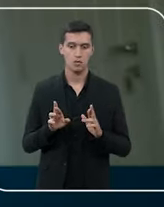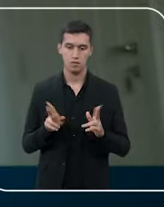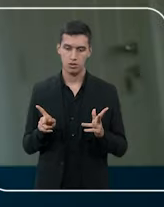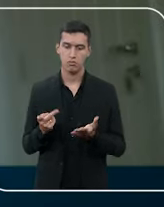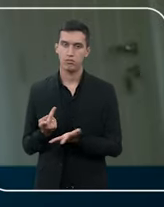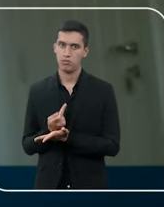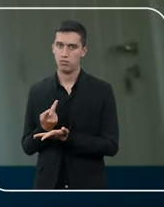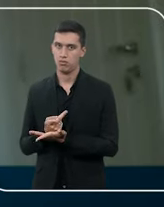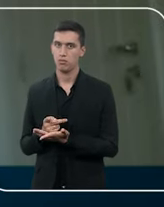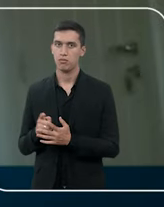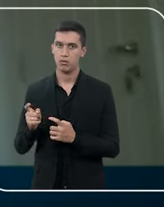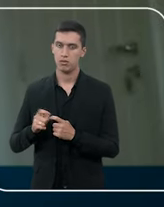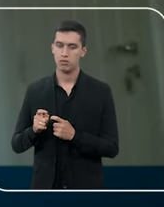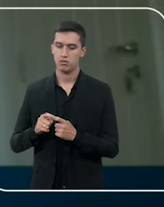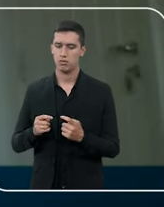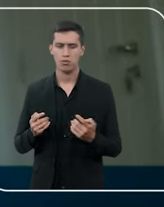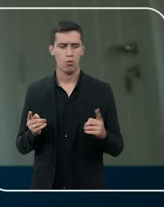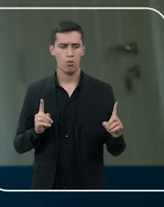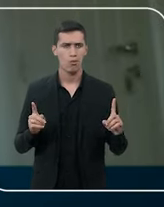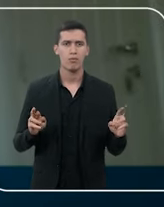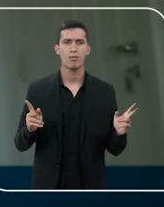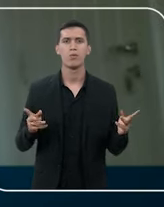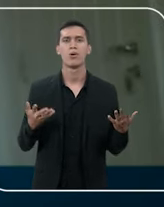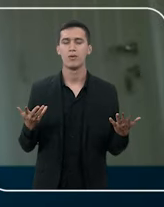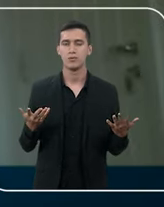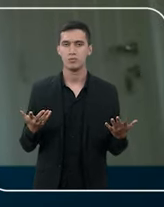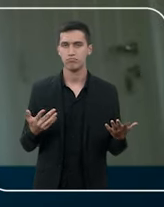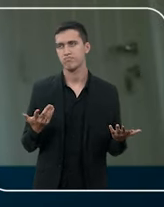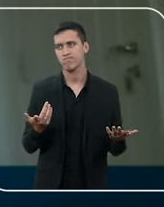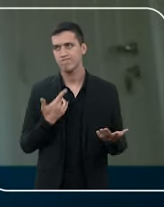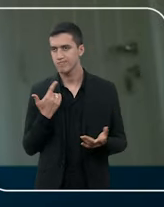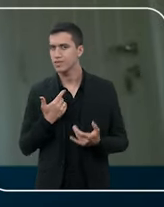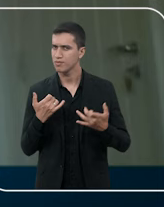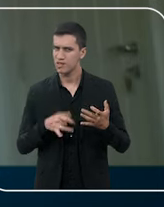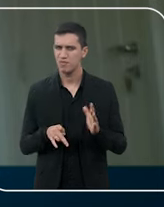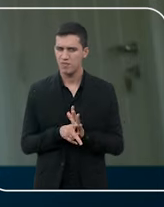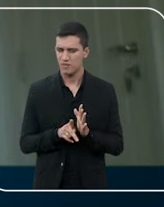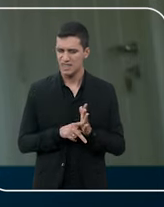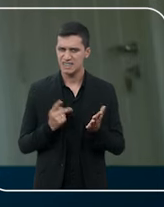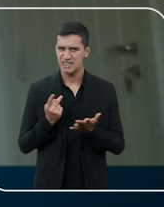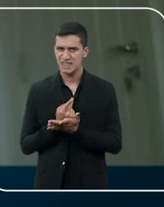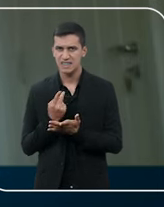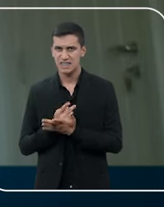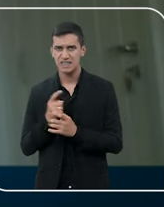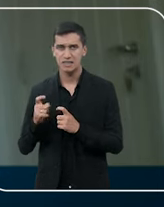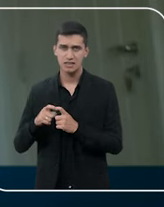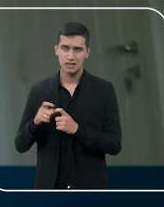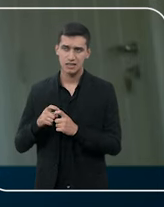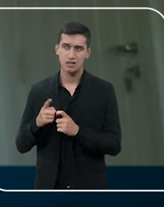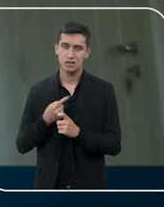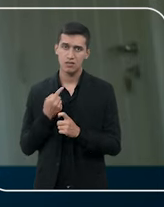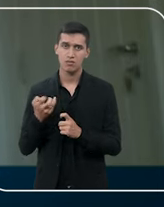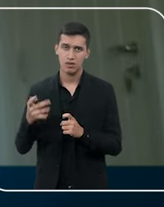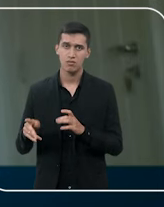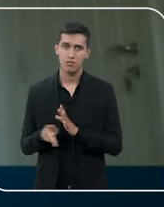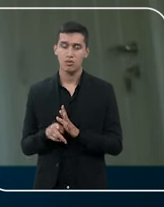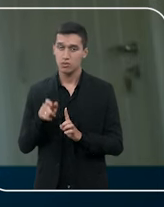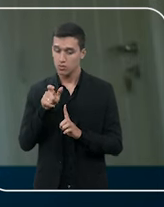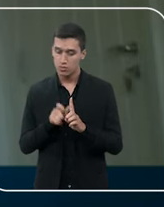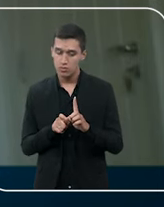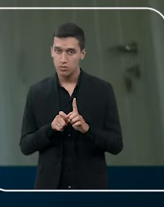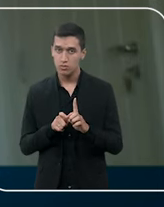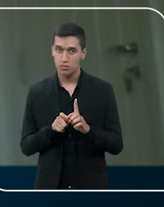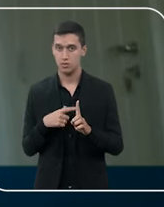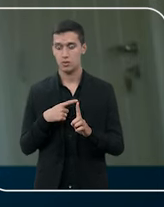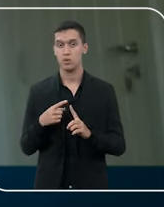Então, Fátima, quando falamos em erro médico, a gente fala de uma conduta que, de alguma